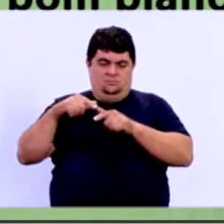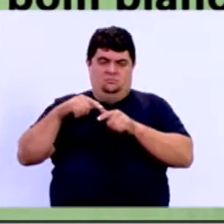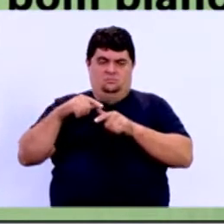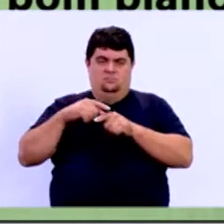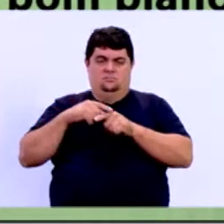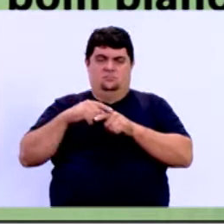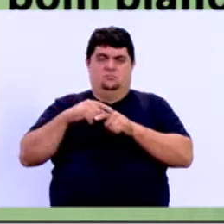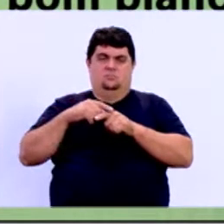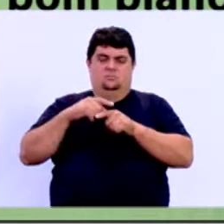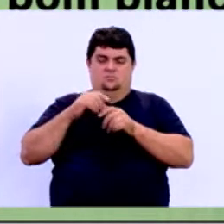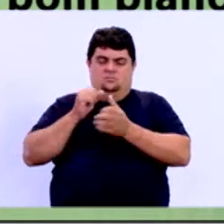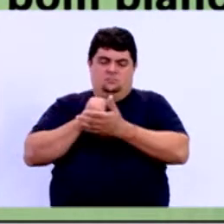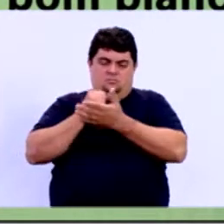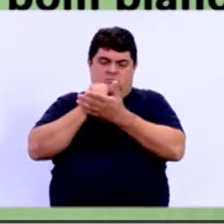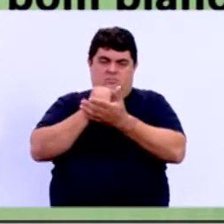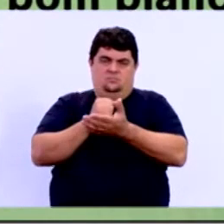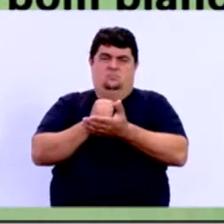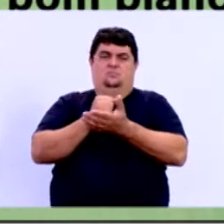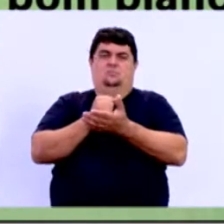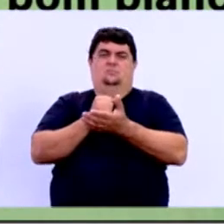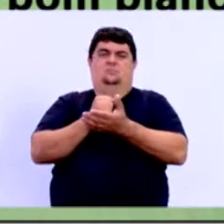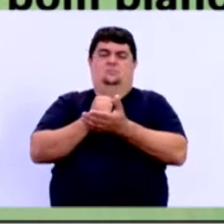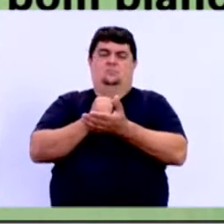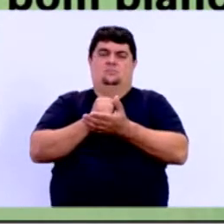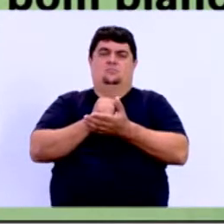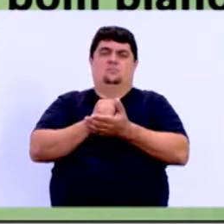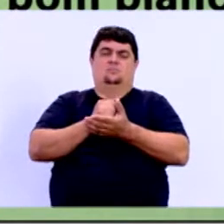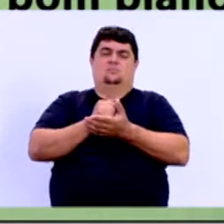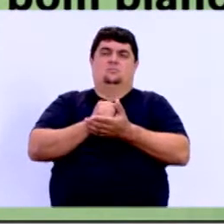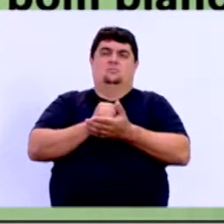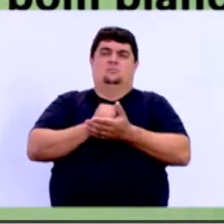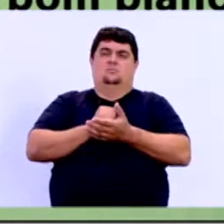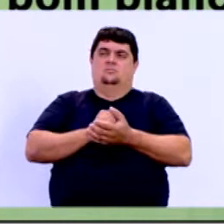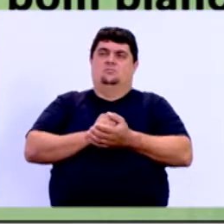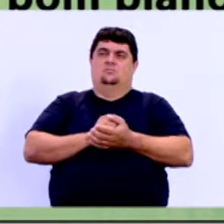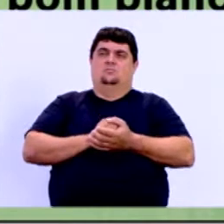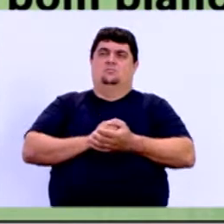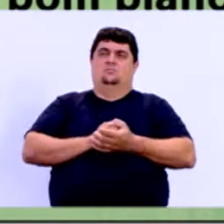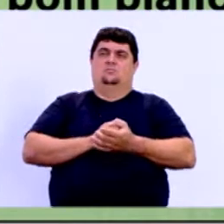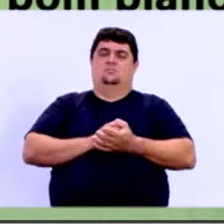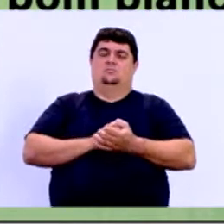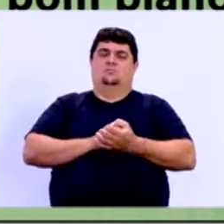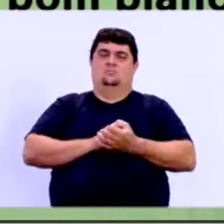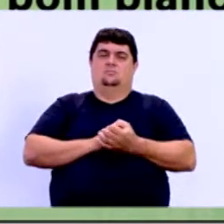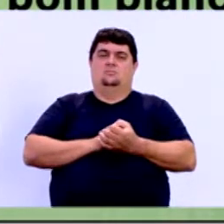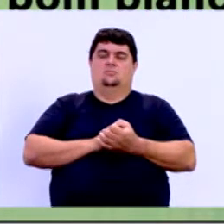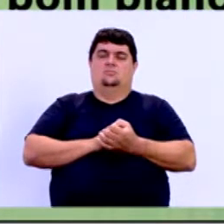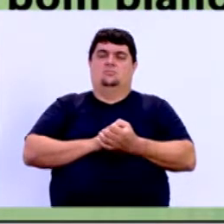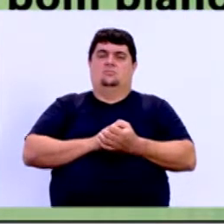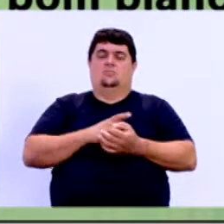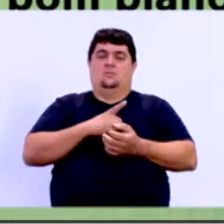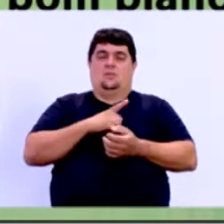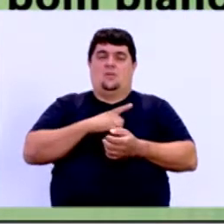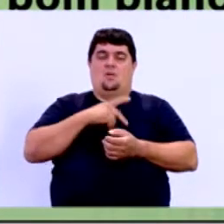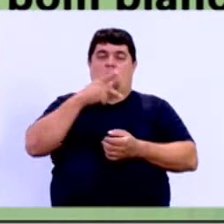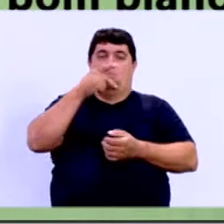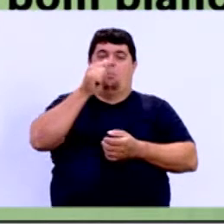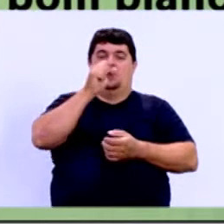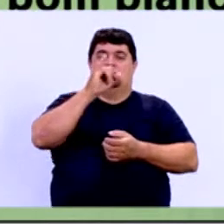venda participa ativamente na venda de um produto ou de um serviço, né? E a venda